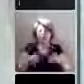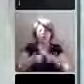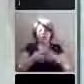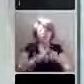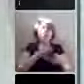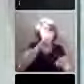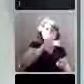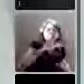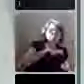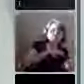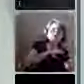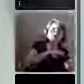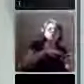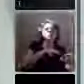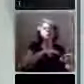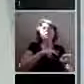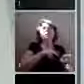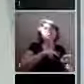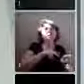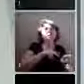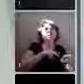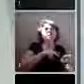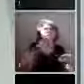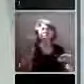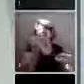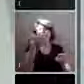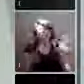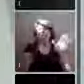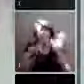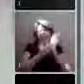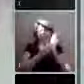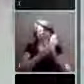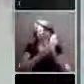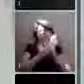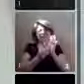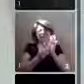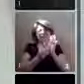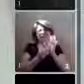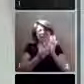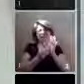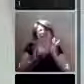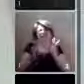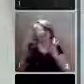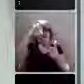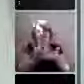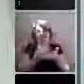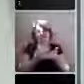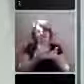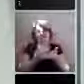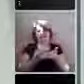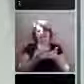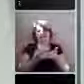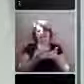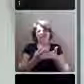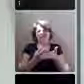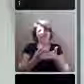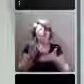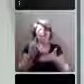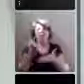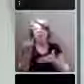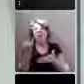não nos interessa nesse trabalho, eu achei que ficou meio agressivo, entendeu? Que não nos interessa nesse trabalho a